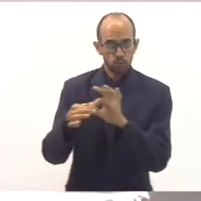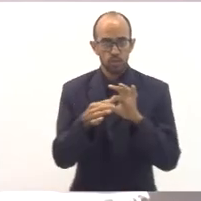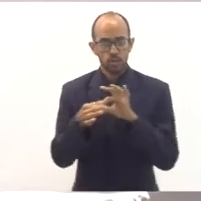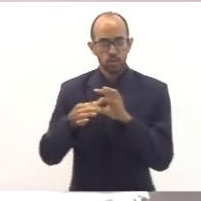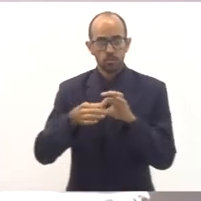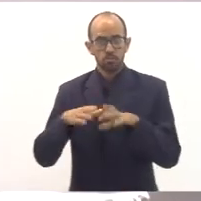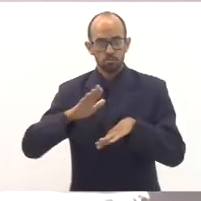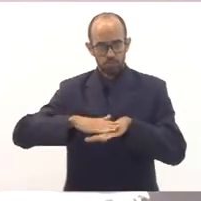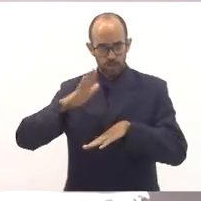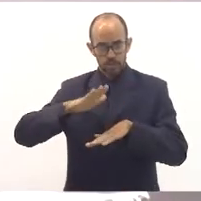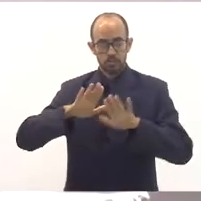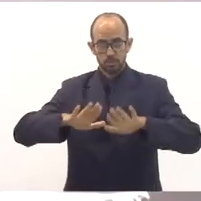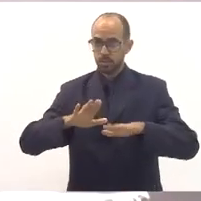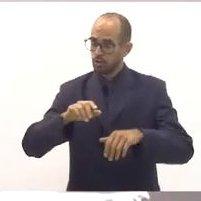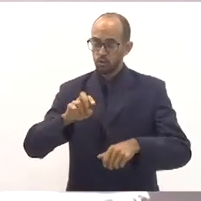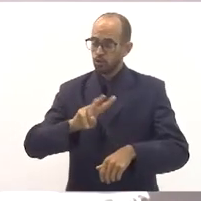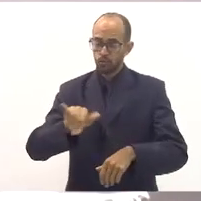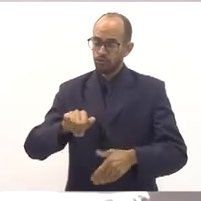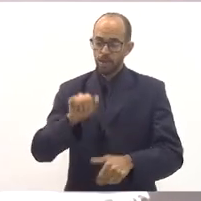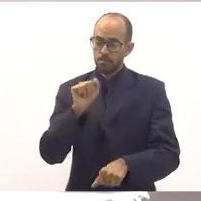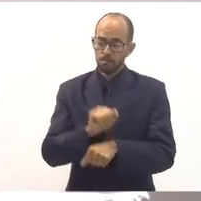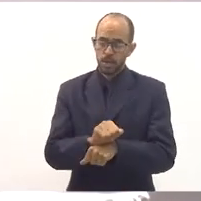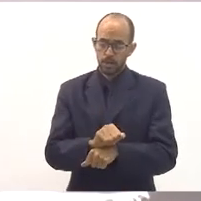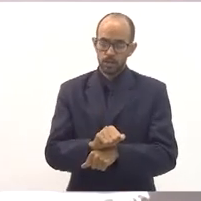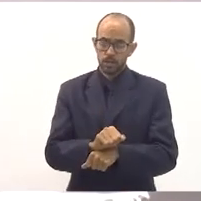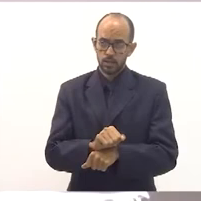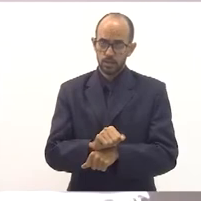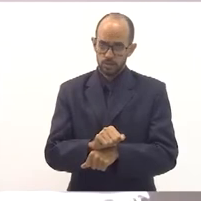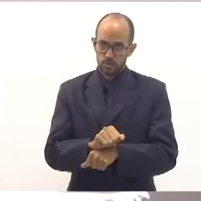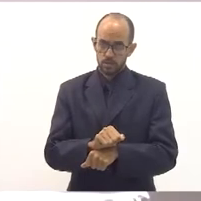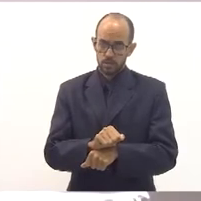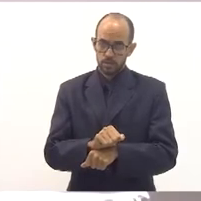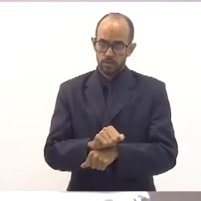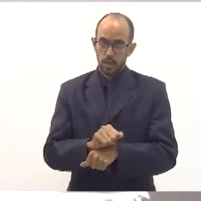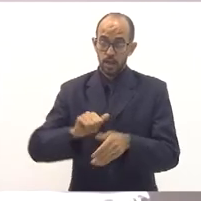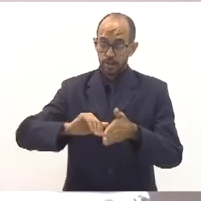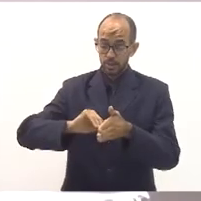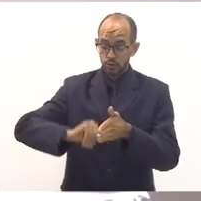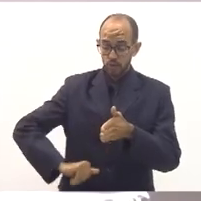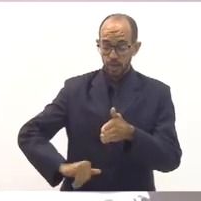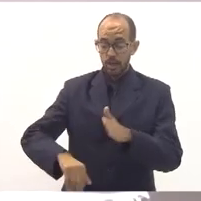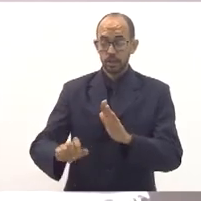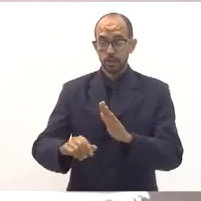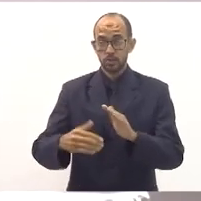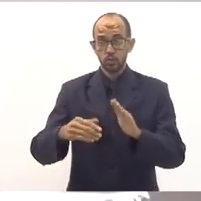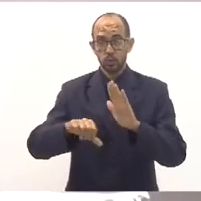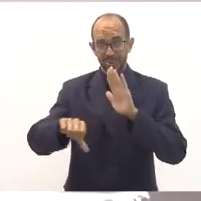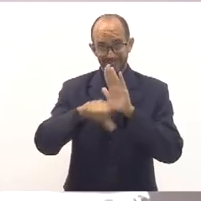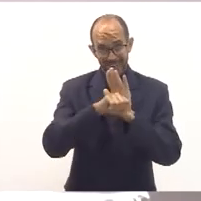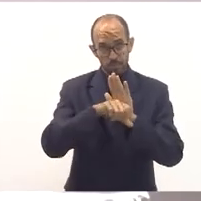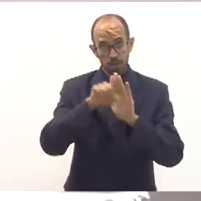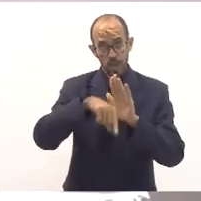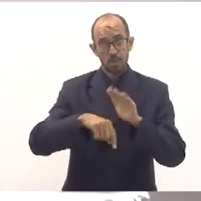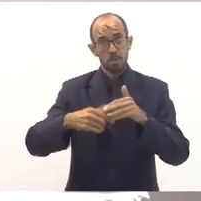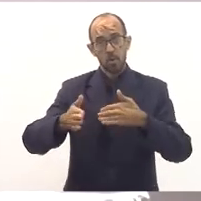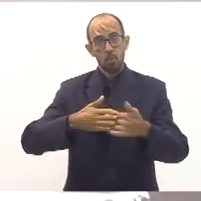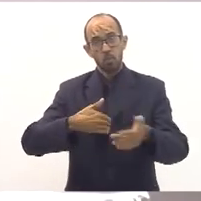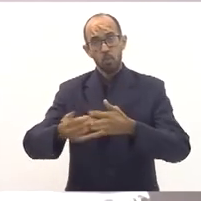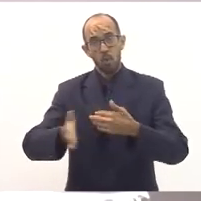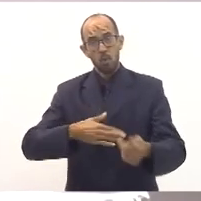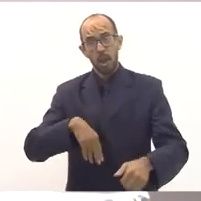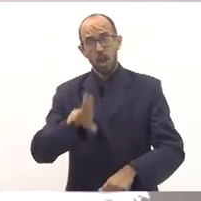Mas não vamos parar por aí e a bandeira da descriminalização atende a todo e qualquer